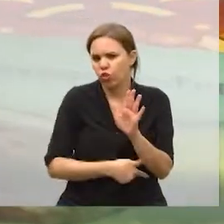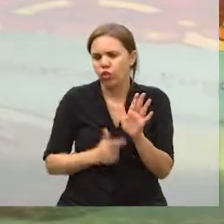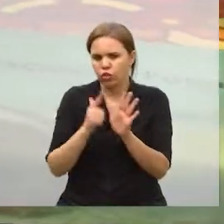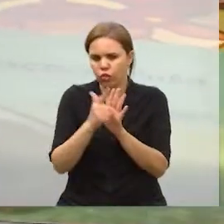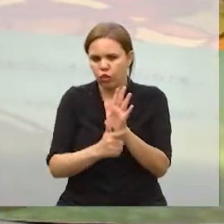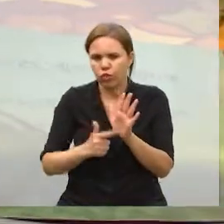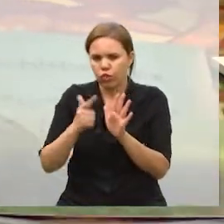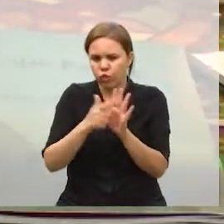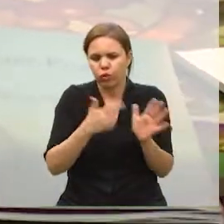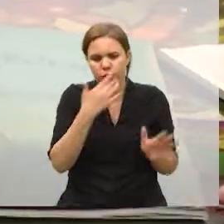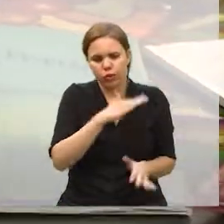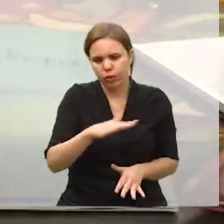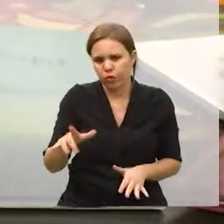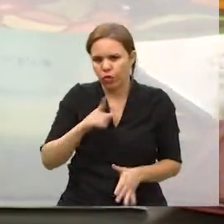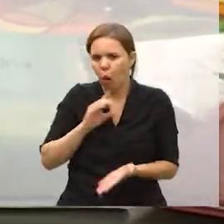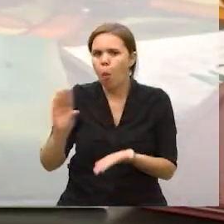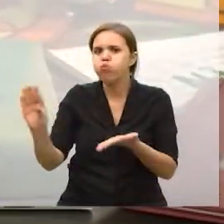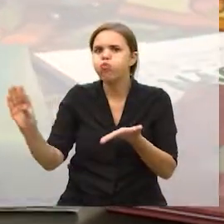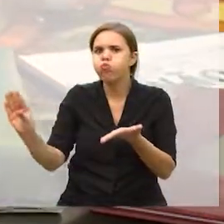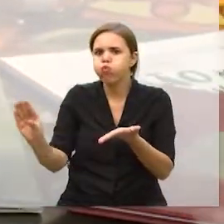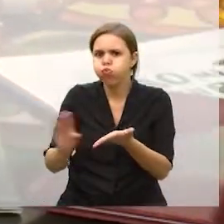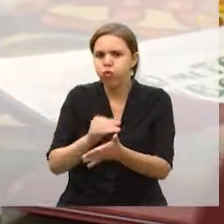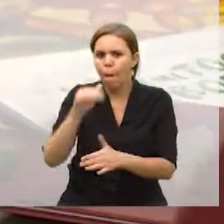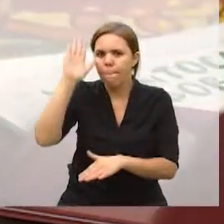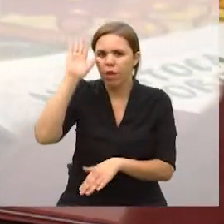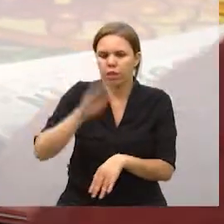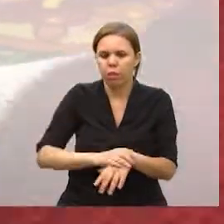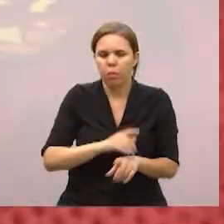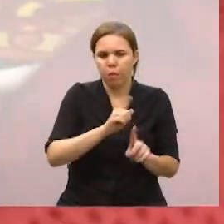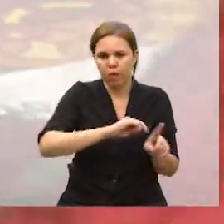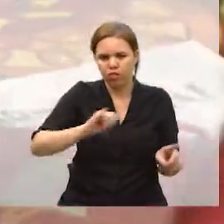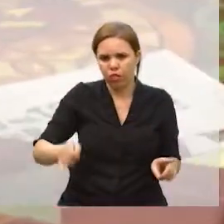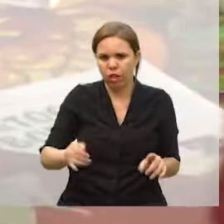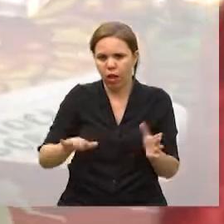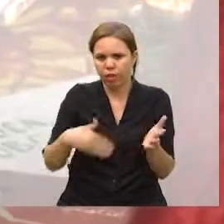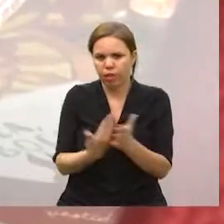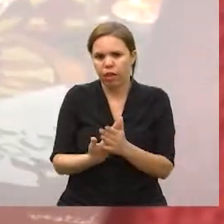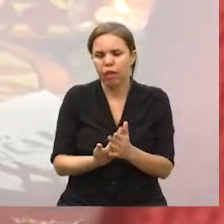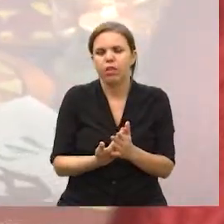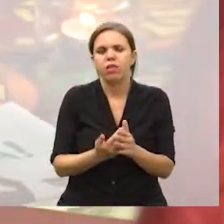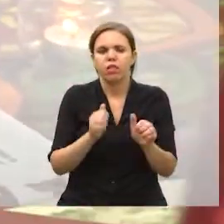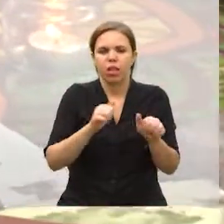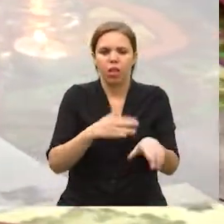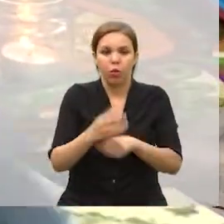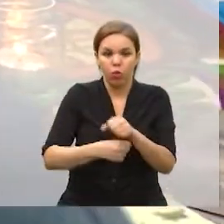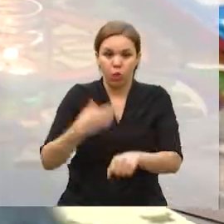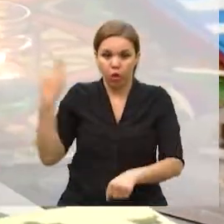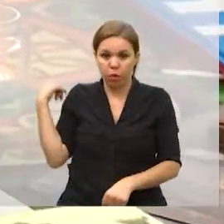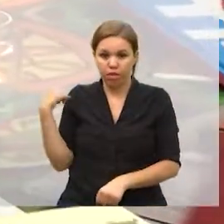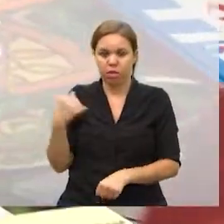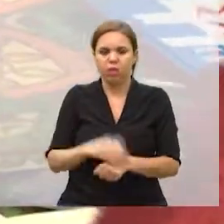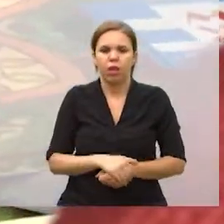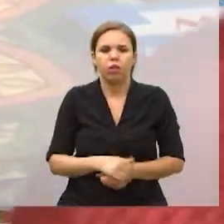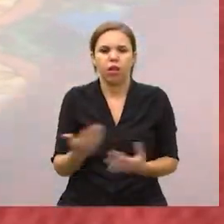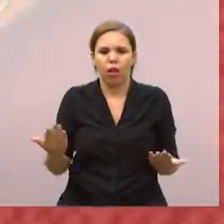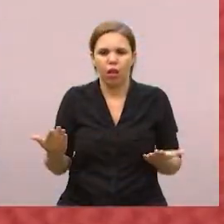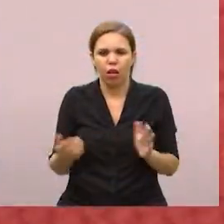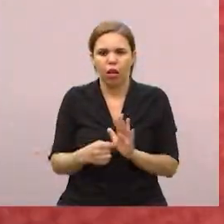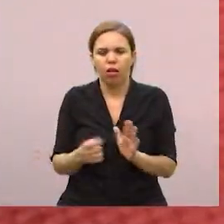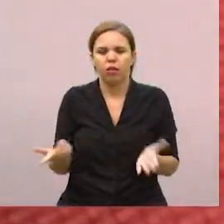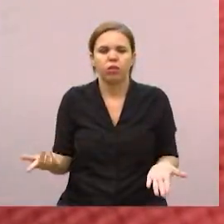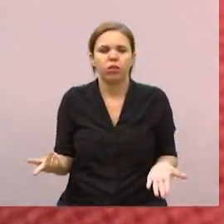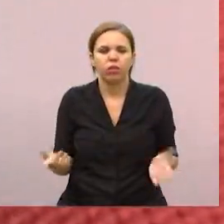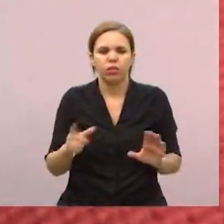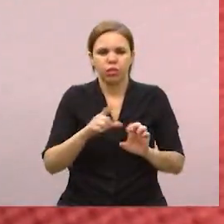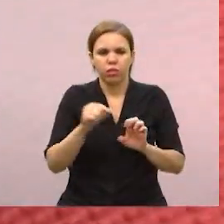gênero da literatura infantil teve o maior faturamento do setor entre janeiro e setembro do ano passado. Neste